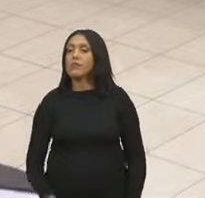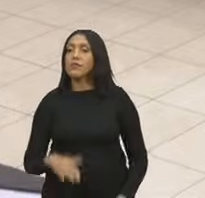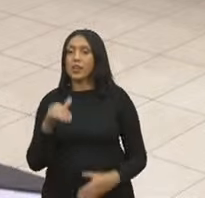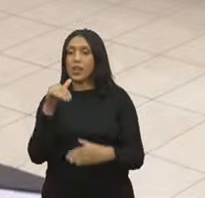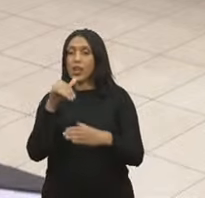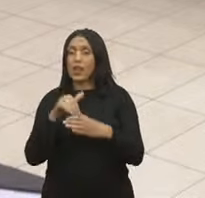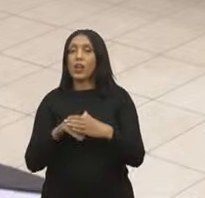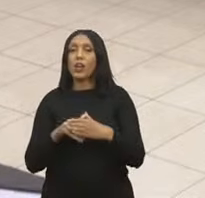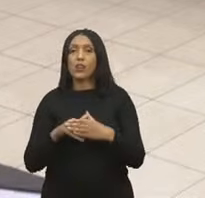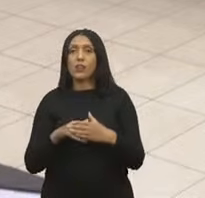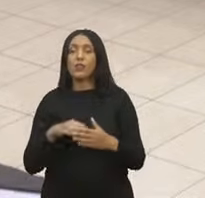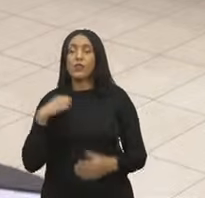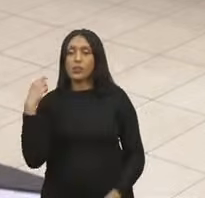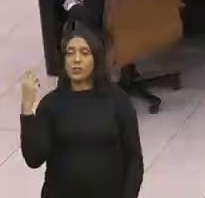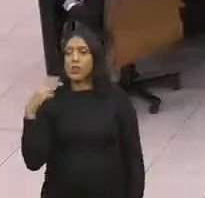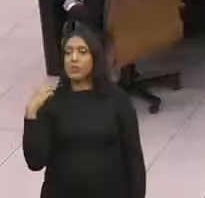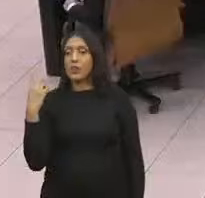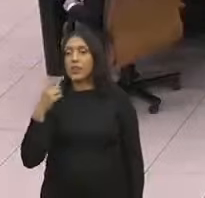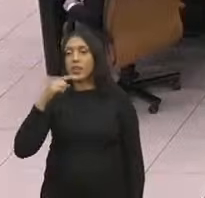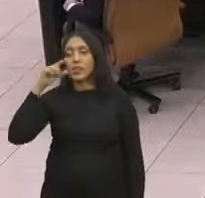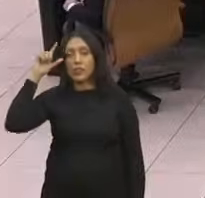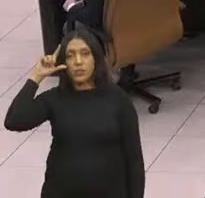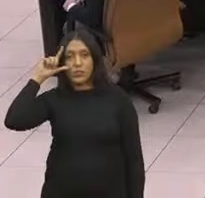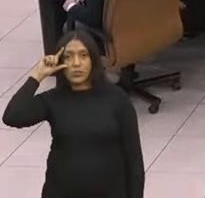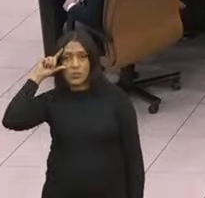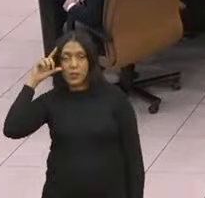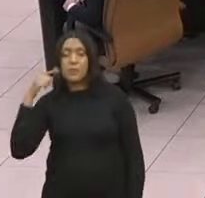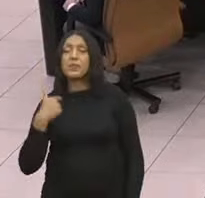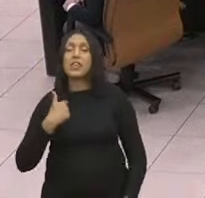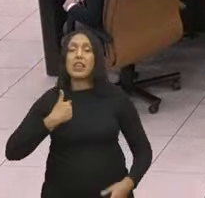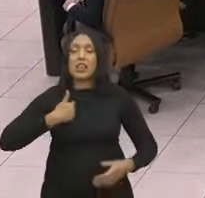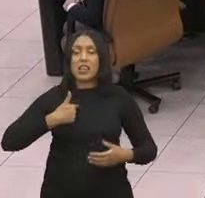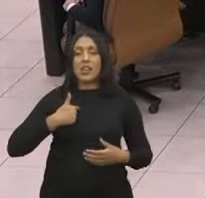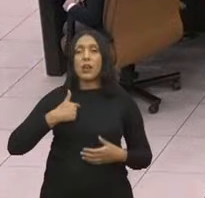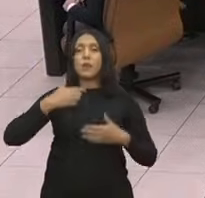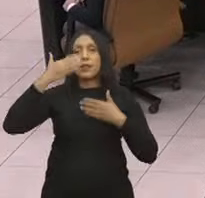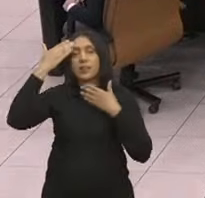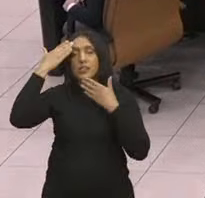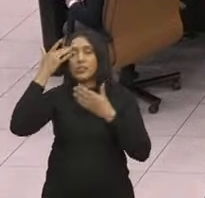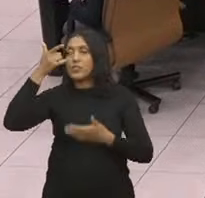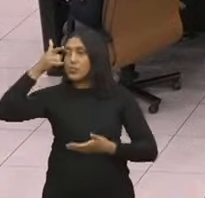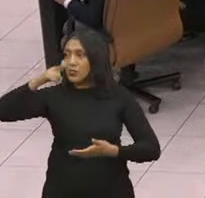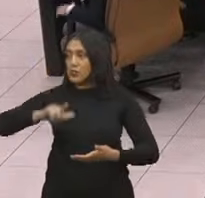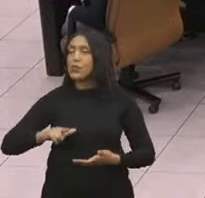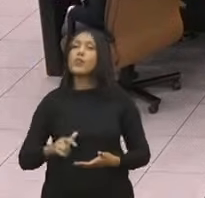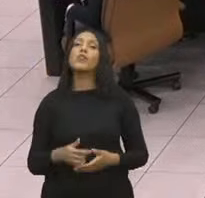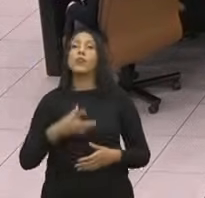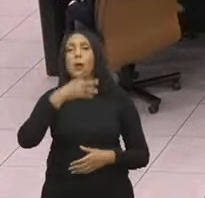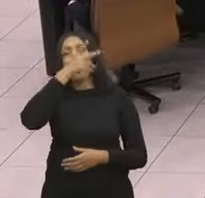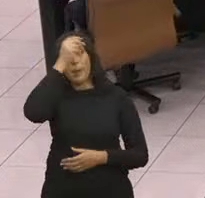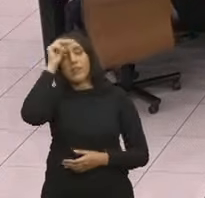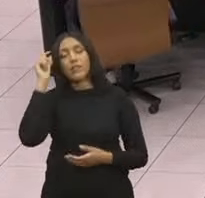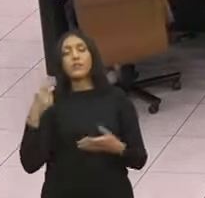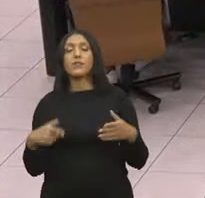quero aqui agradecer mais uma vez ao prefeito Celso Florencio, ao secretário Guilherme Seixas, parabenizar a discussão dos